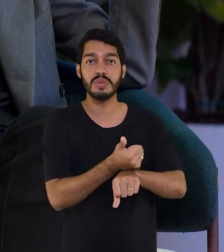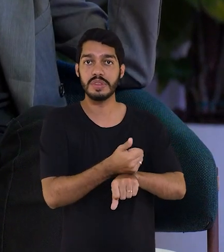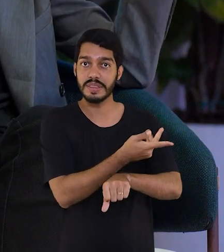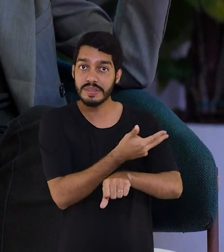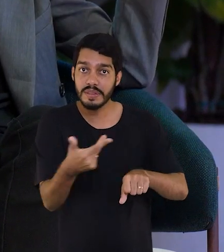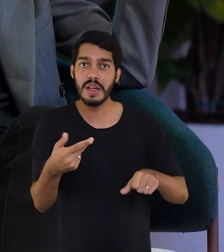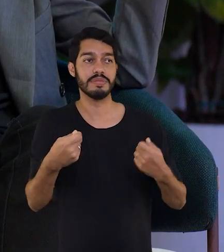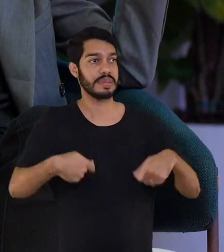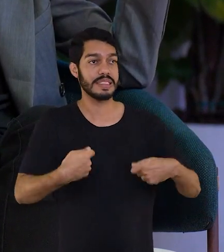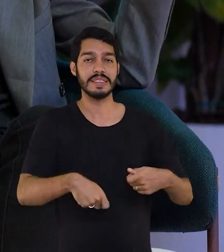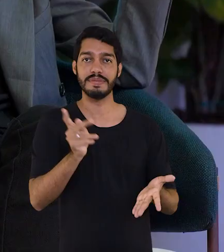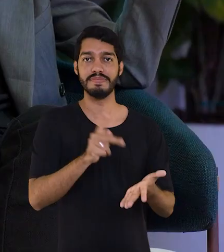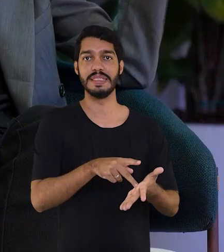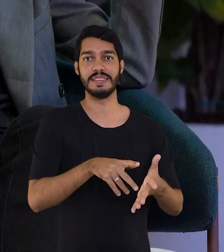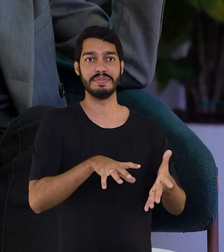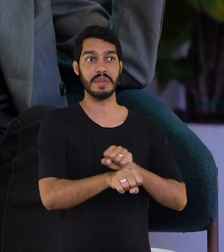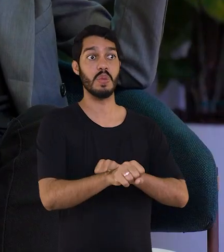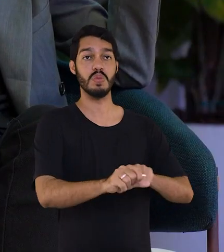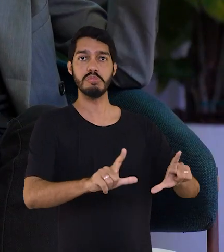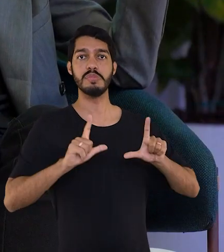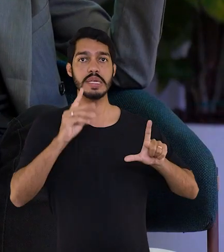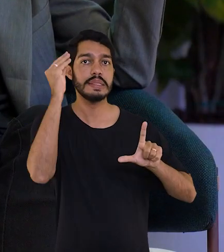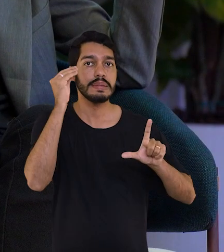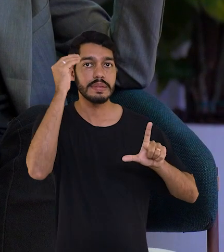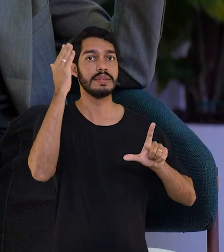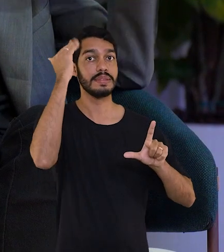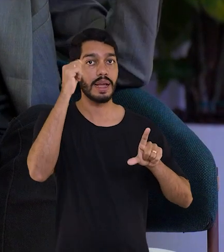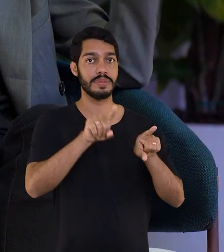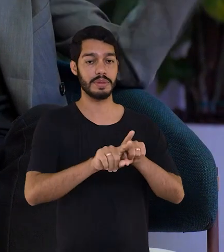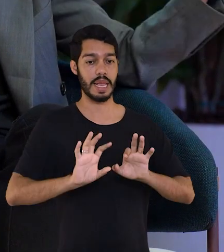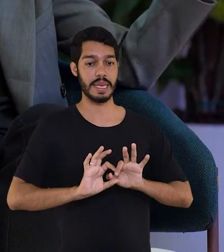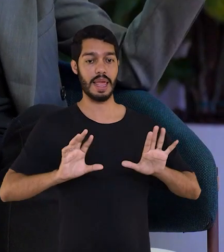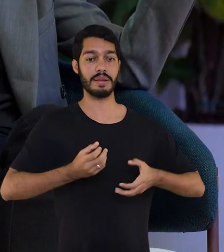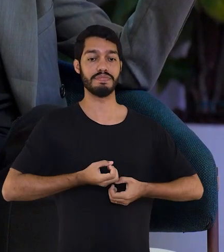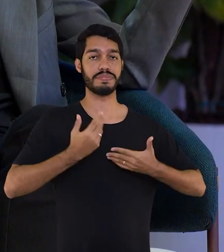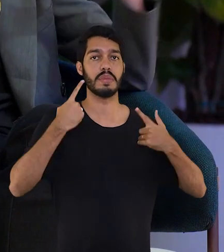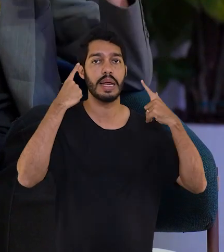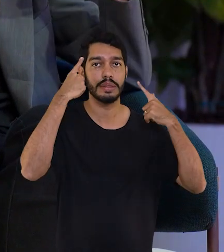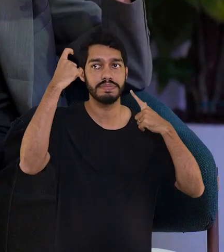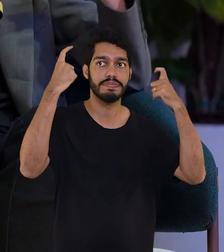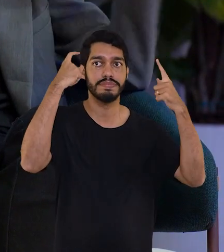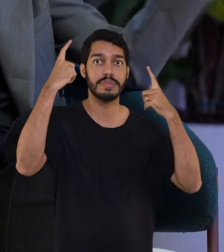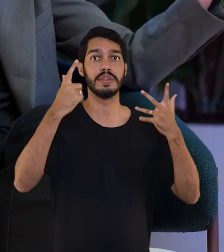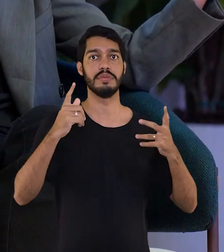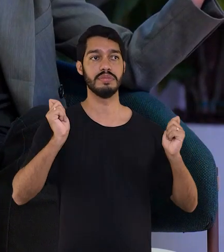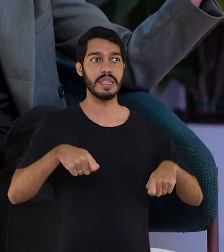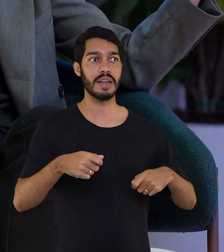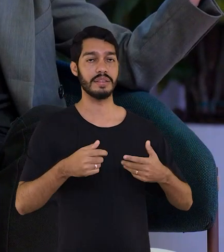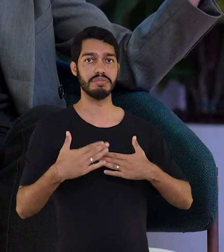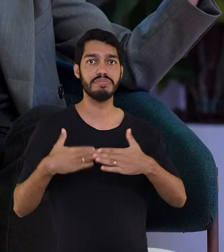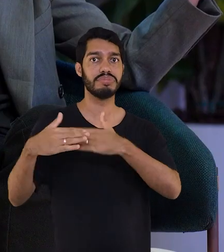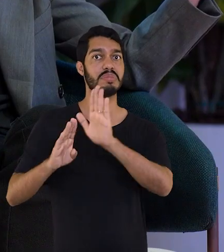uma necessidade de profissionais que sejam, de fato, habilitados, não só habilitados, né? Mas eu acho que essa liberdade criativa, ela ganha muito mais